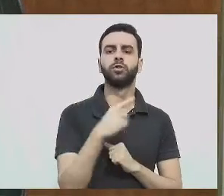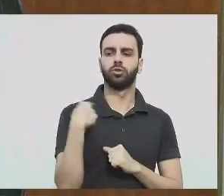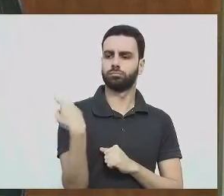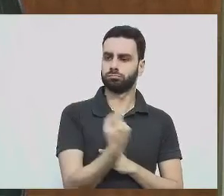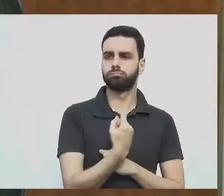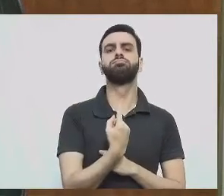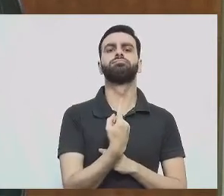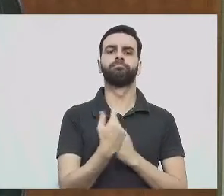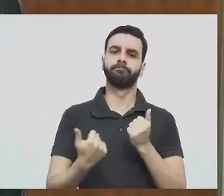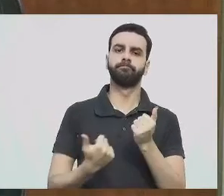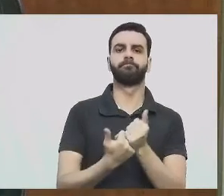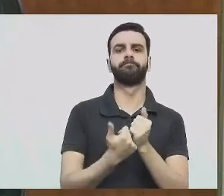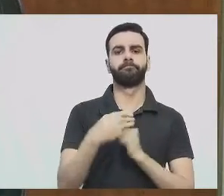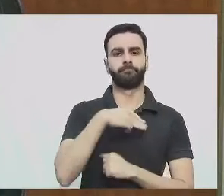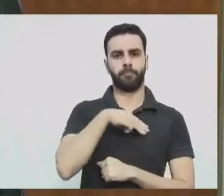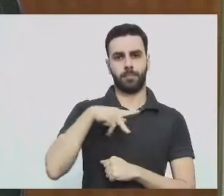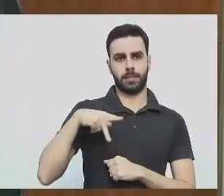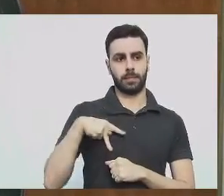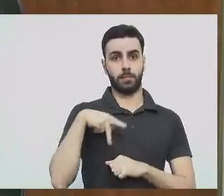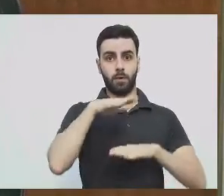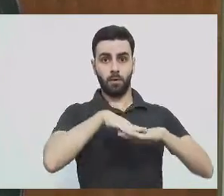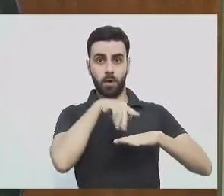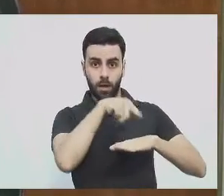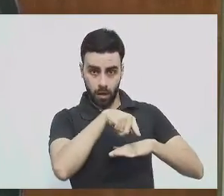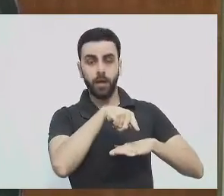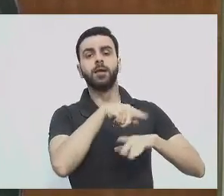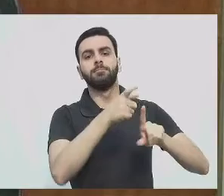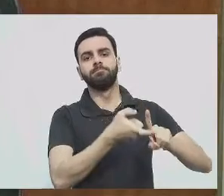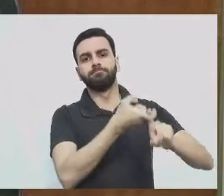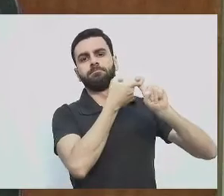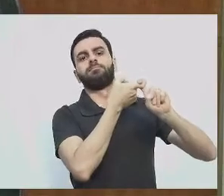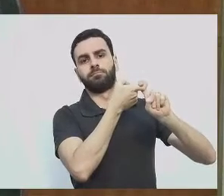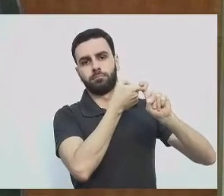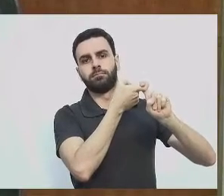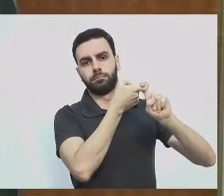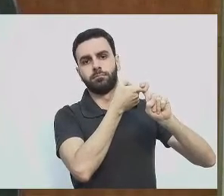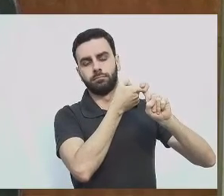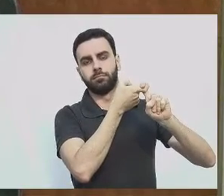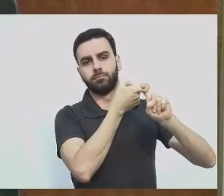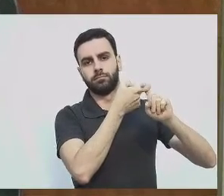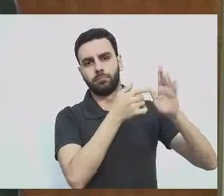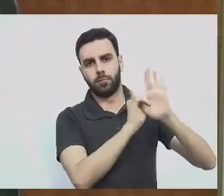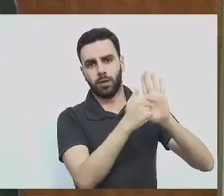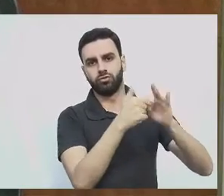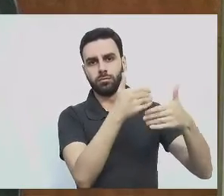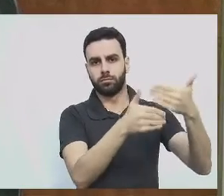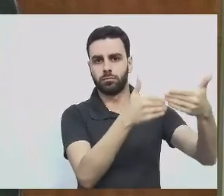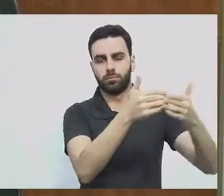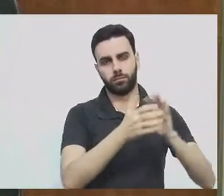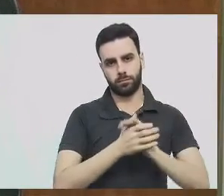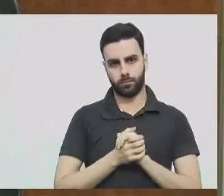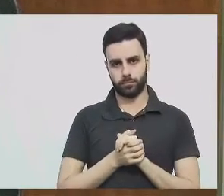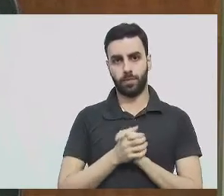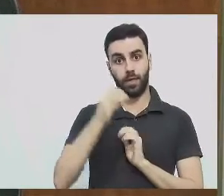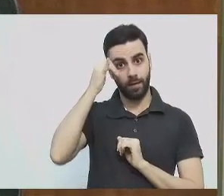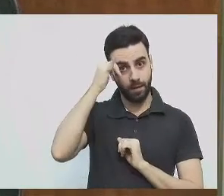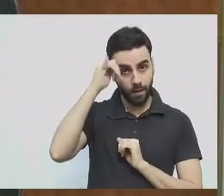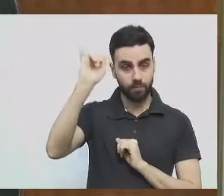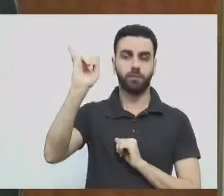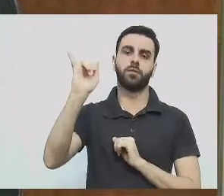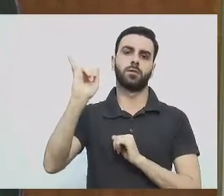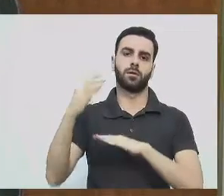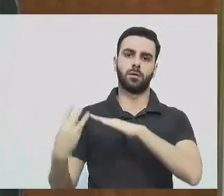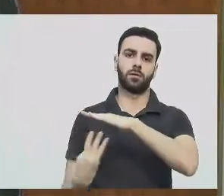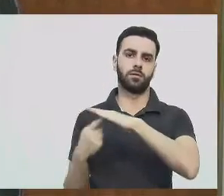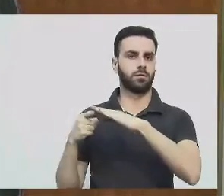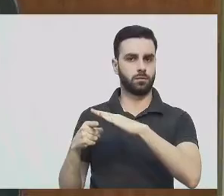aqui, em relação a essa questão, pedindo ao Ministério Público que suspenda esse processo licitatório que realmente